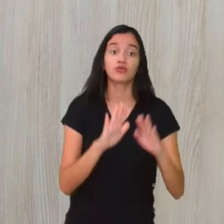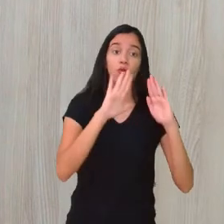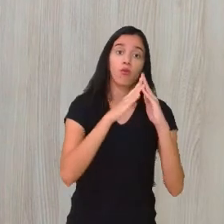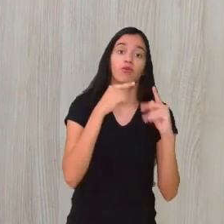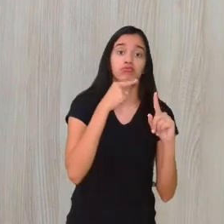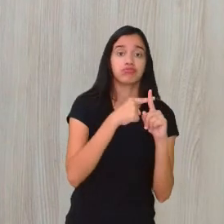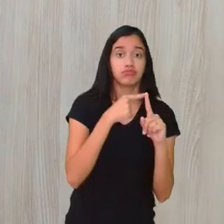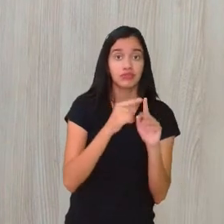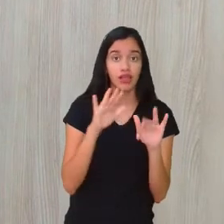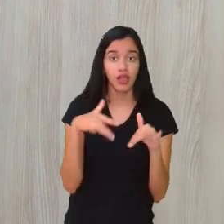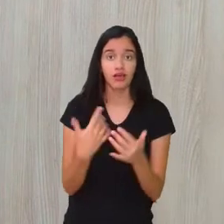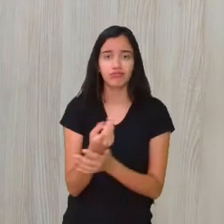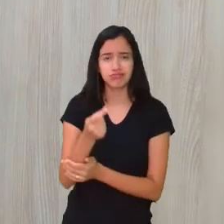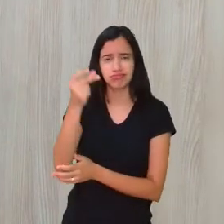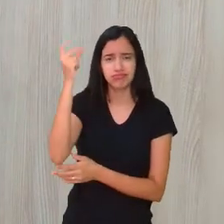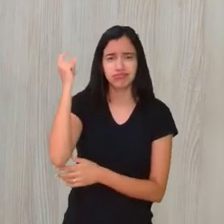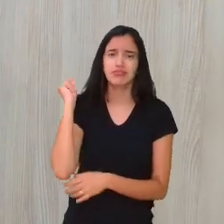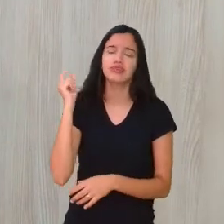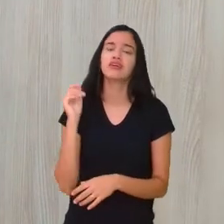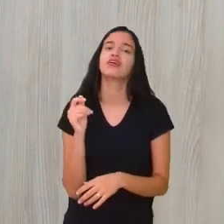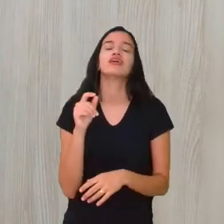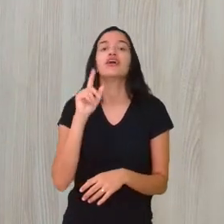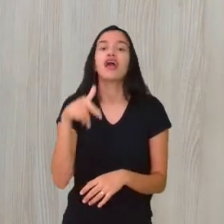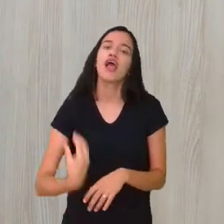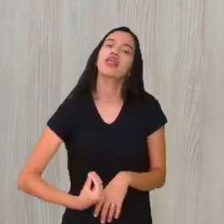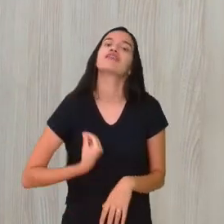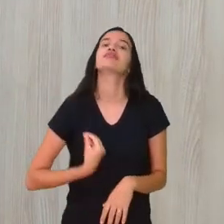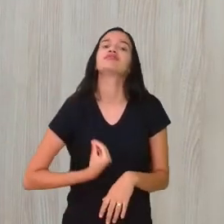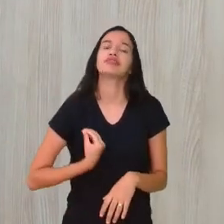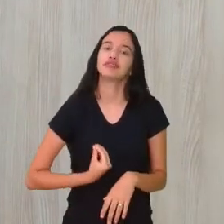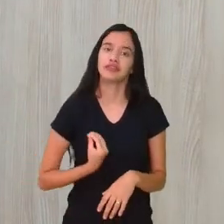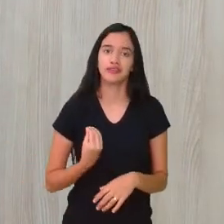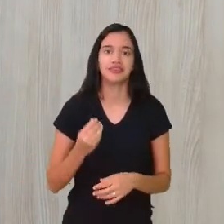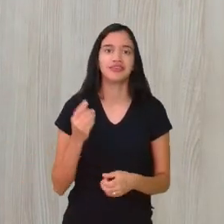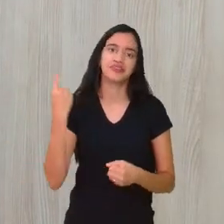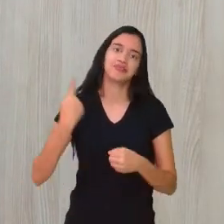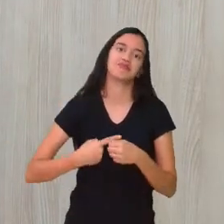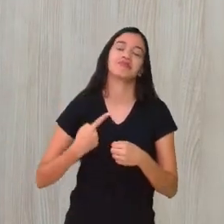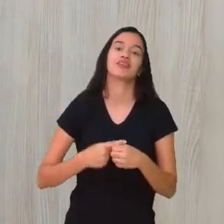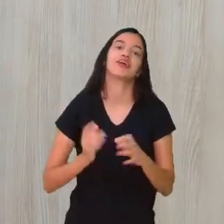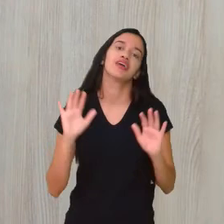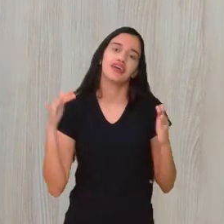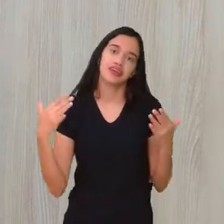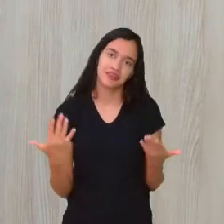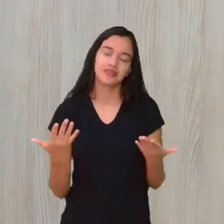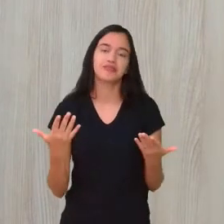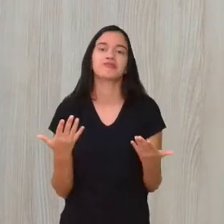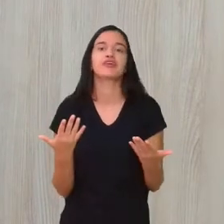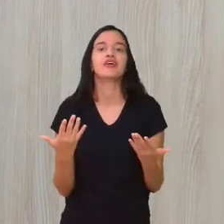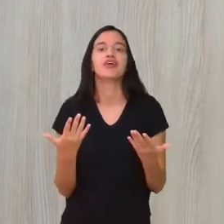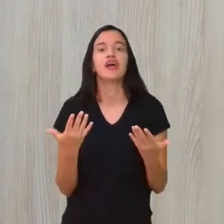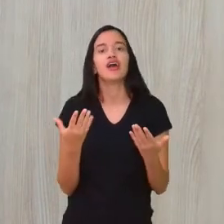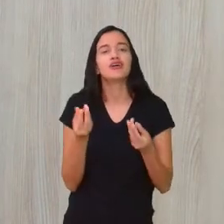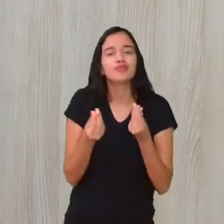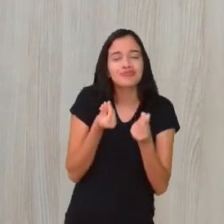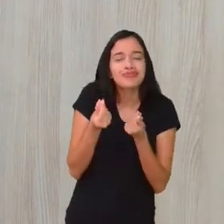muito antigo, gente. E é muito, ainda existe no interior. Pois é, gente. Fica